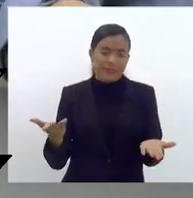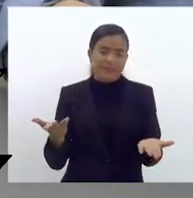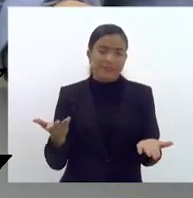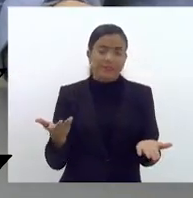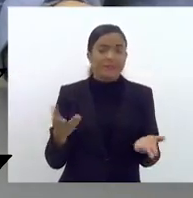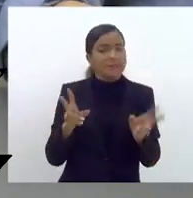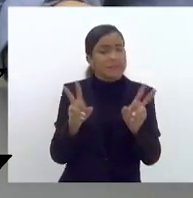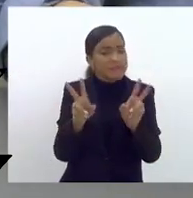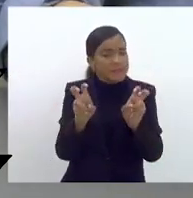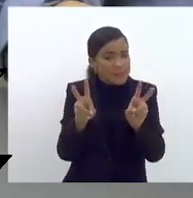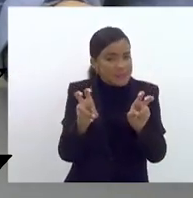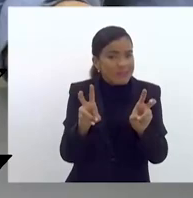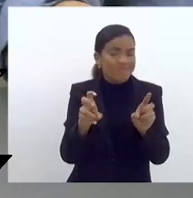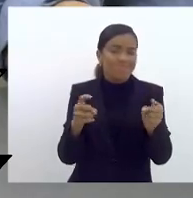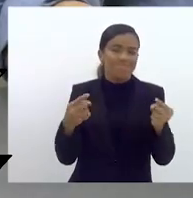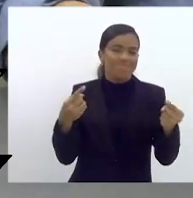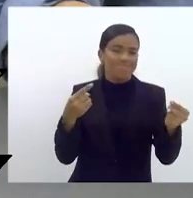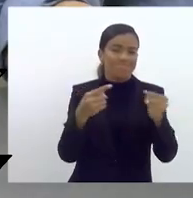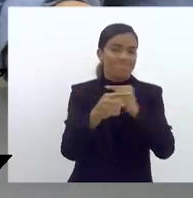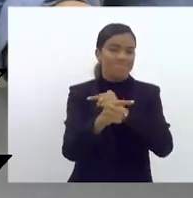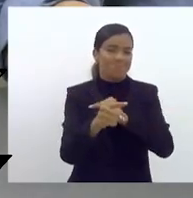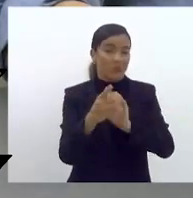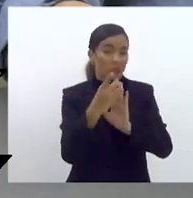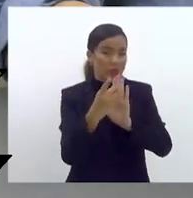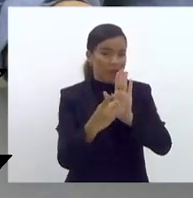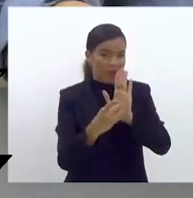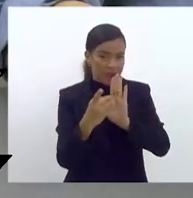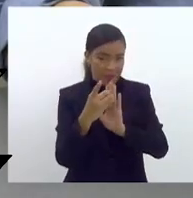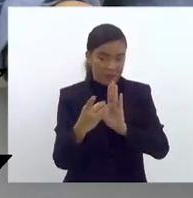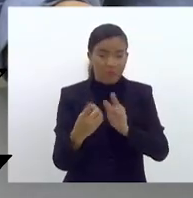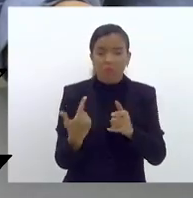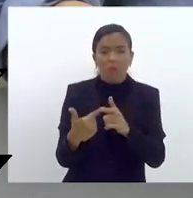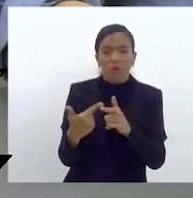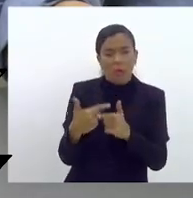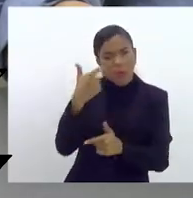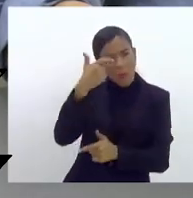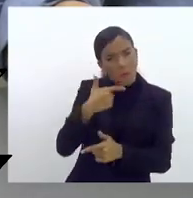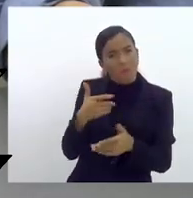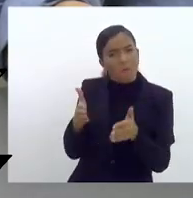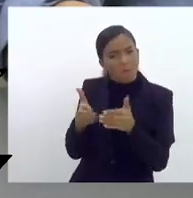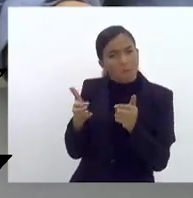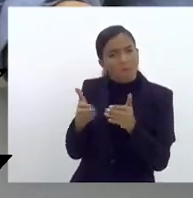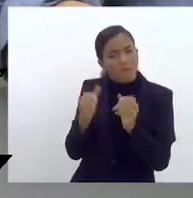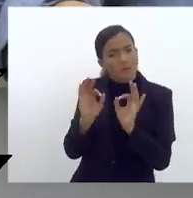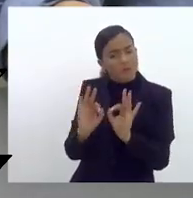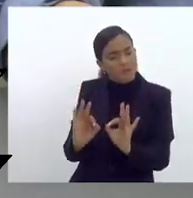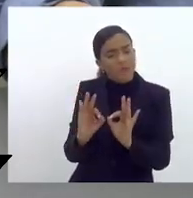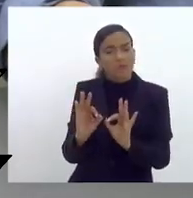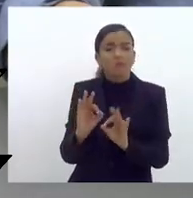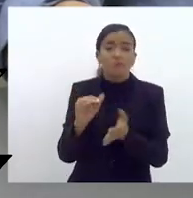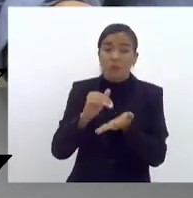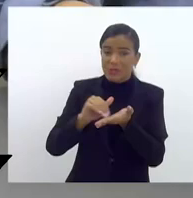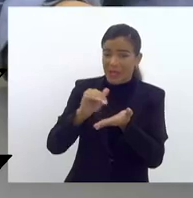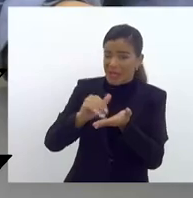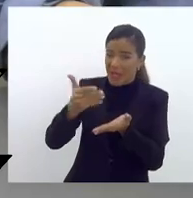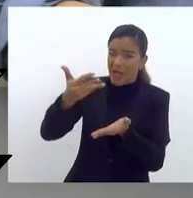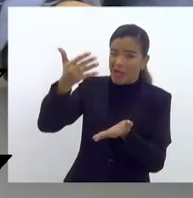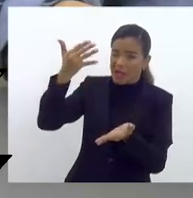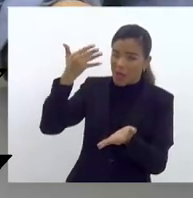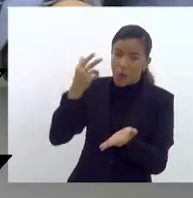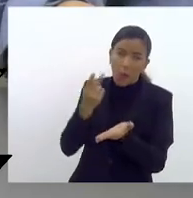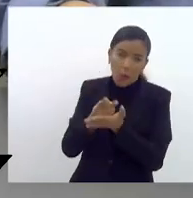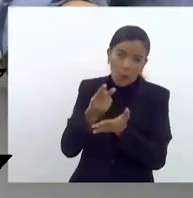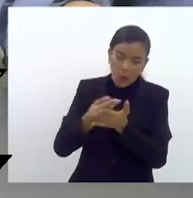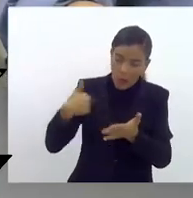da contestação do Decreto teu próprio pedido para o secretário que era na época e continua